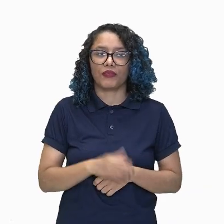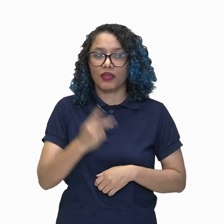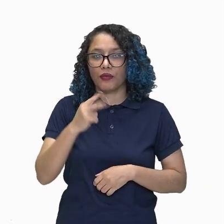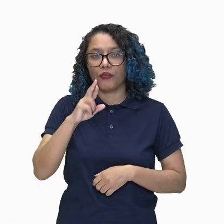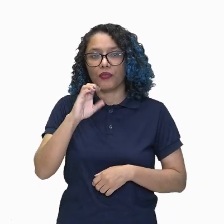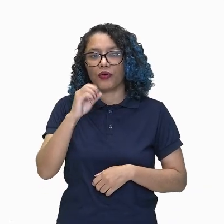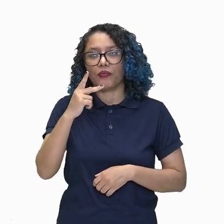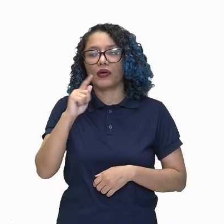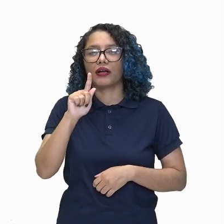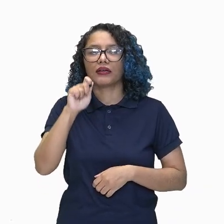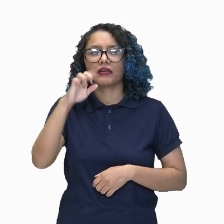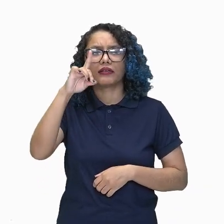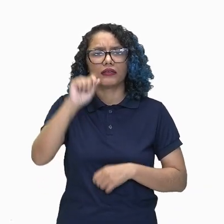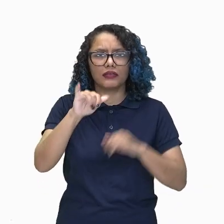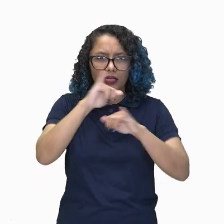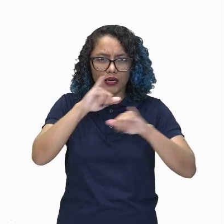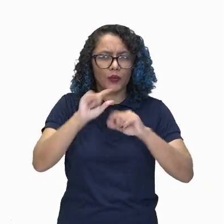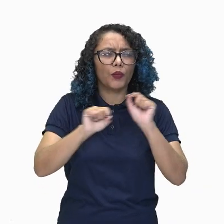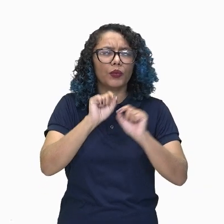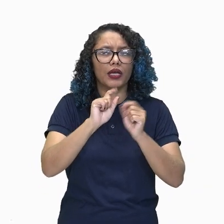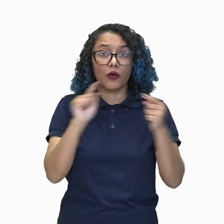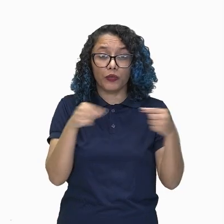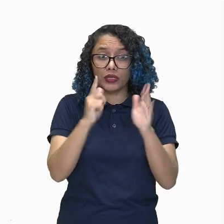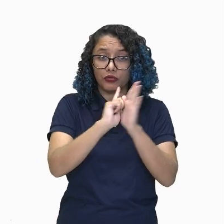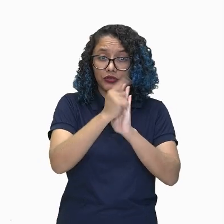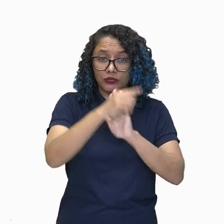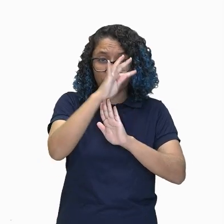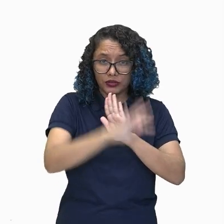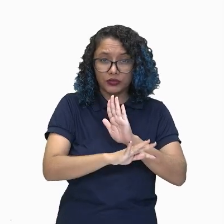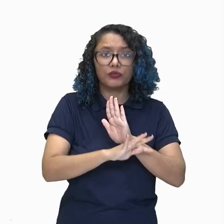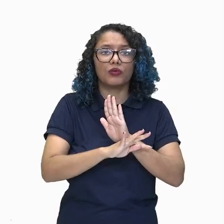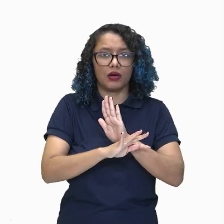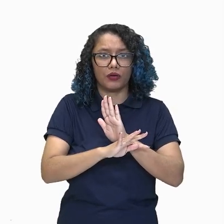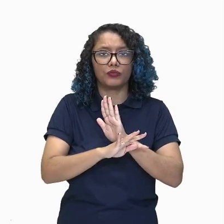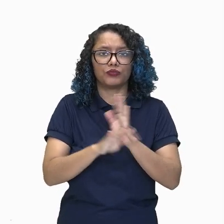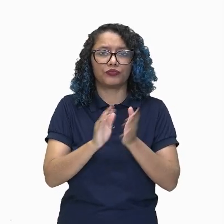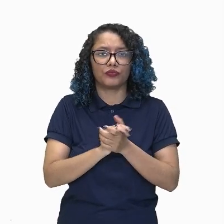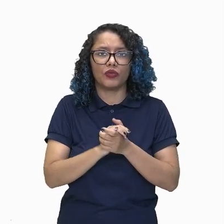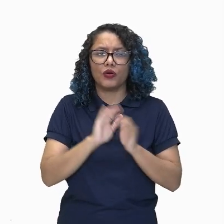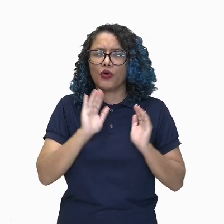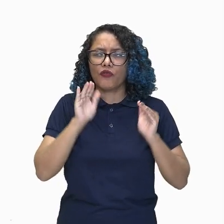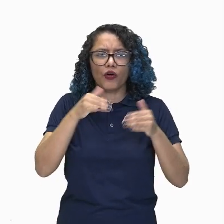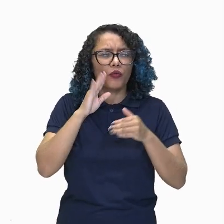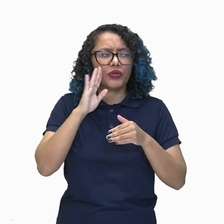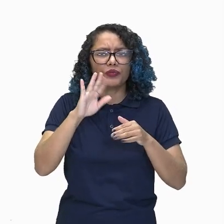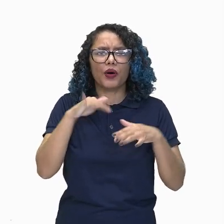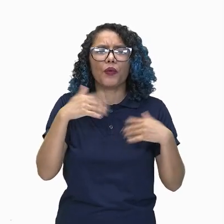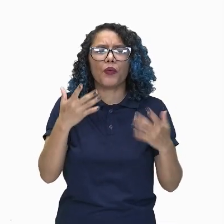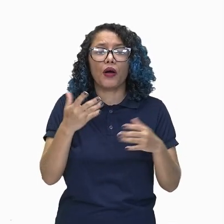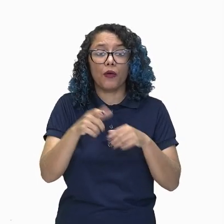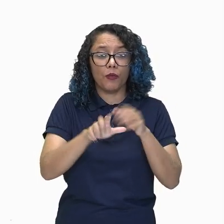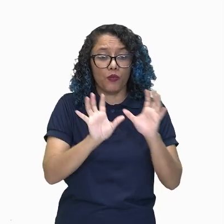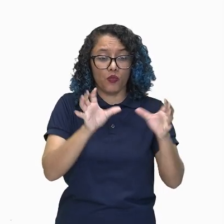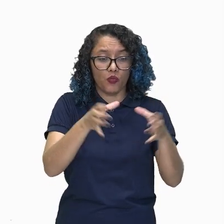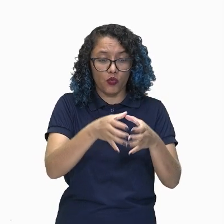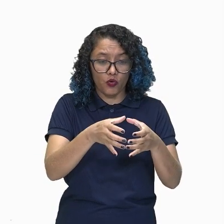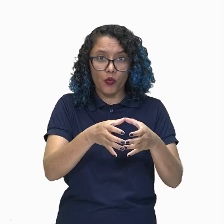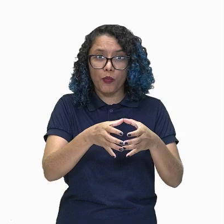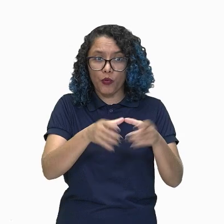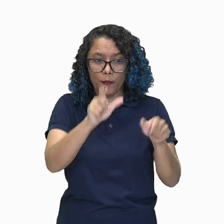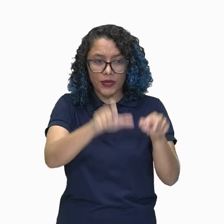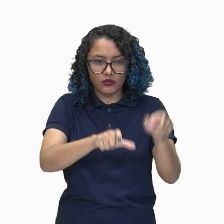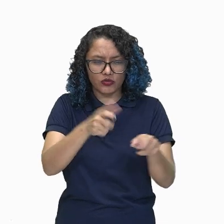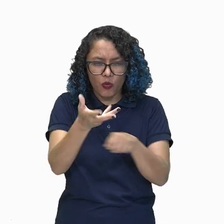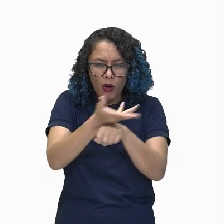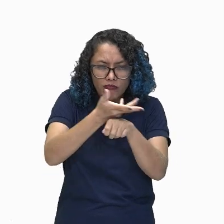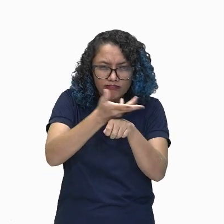O gênero textual propaganda tem como principal propósito convencer o público-alvo a